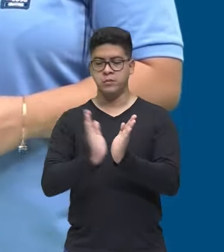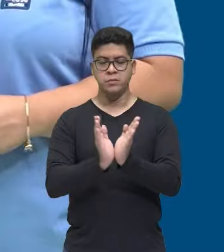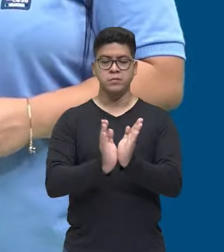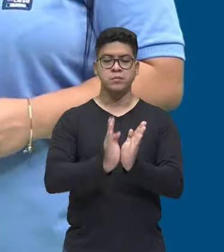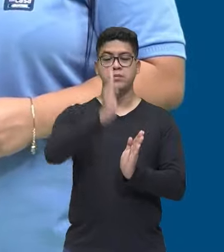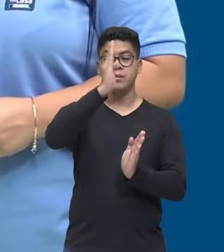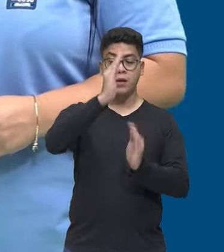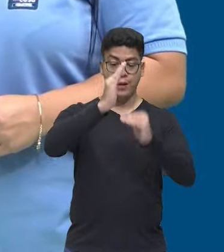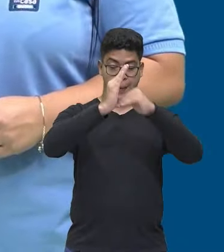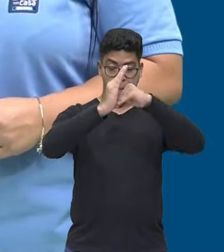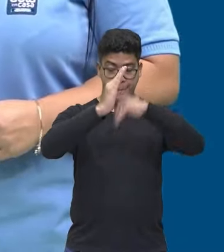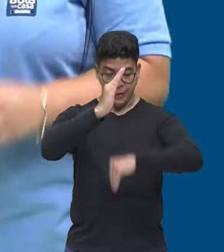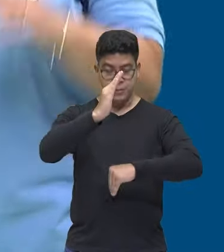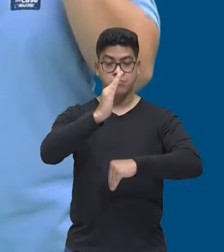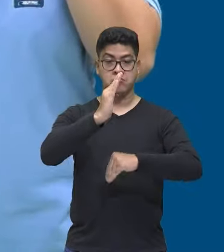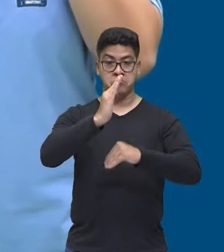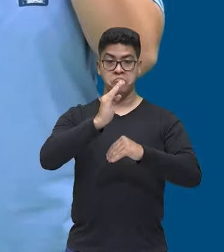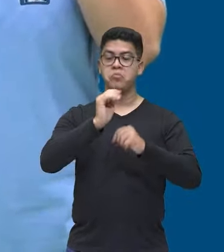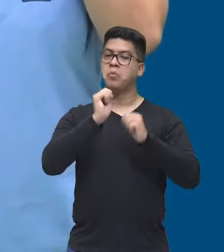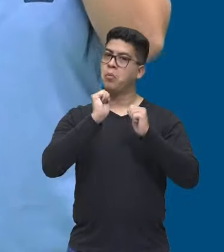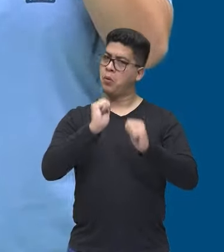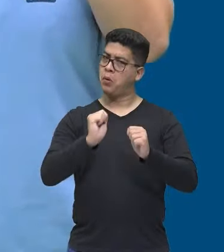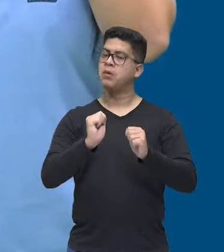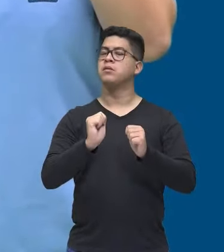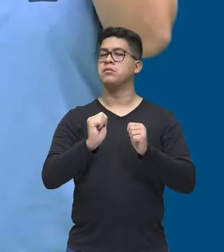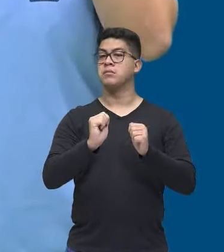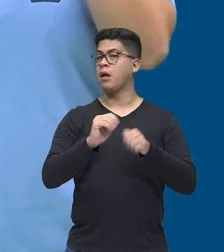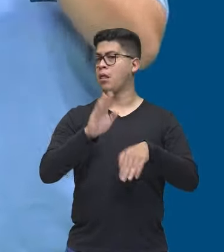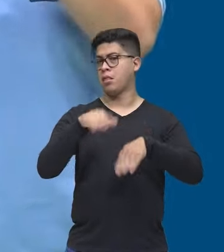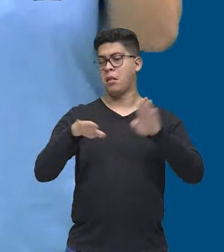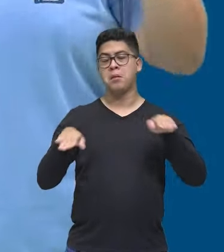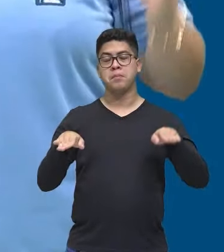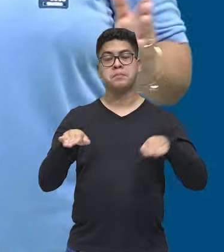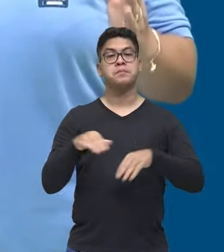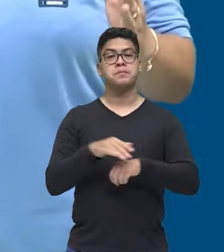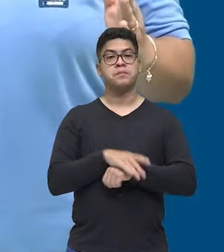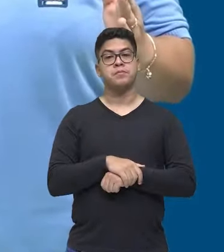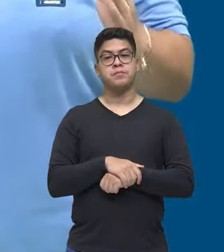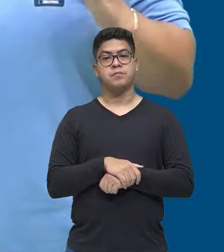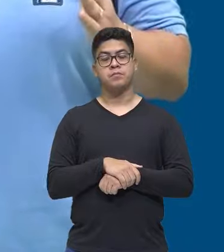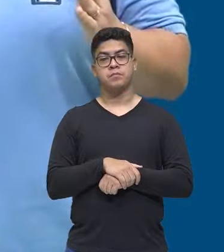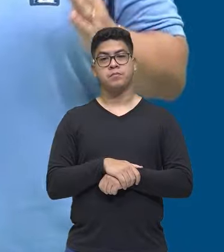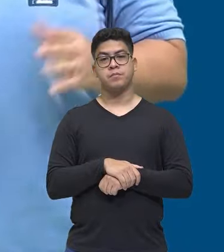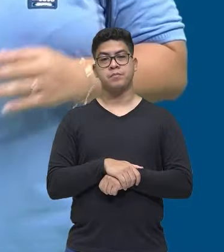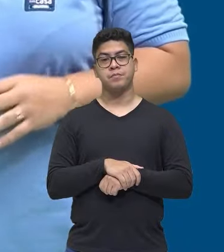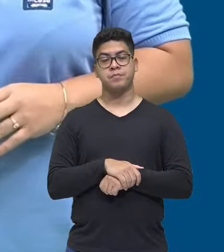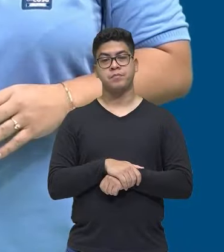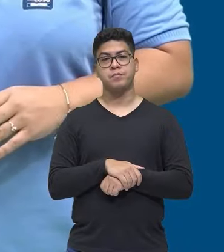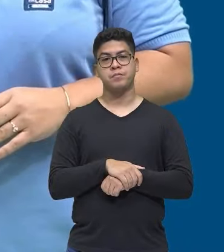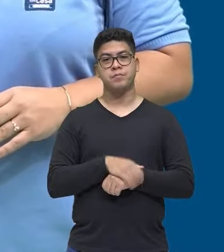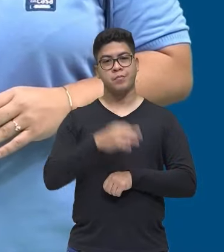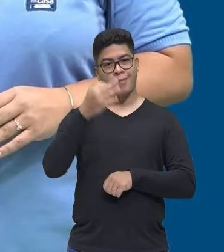capturar, fazer a captura dessa peça. Lembrem-se, é a peça que tem o movimento mais diferente de todos,